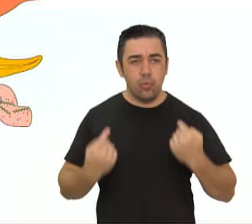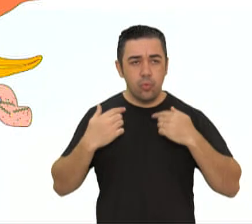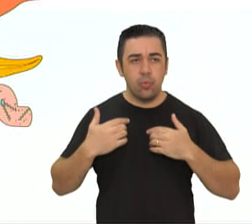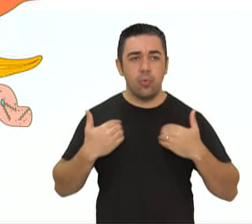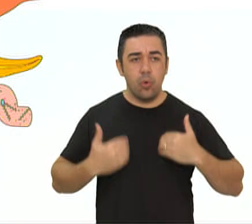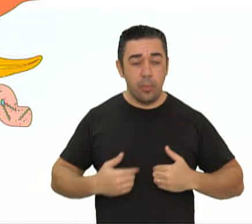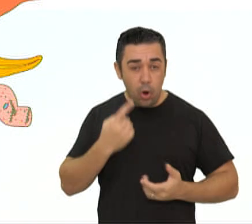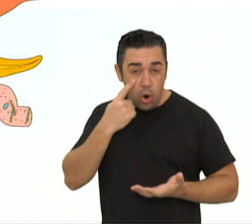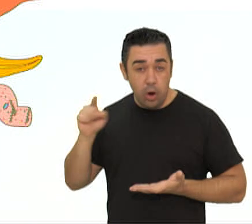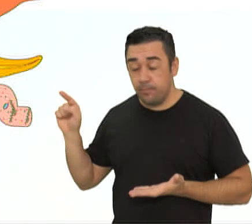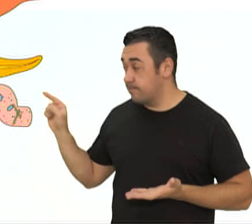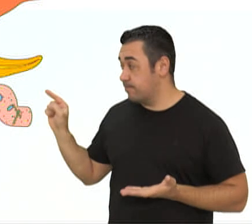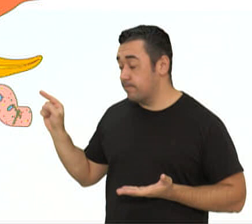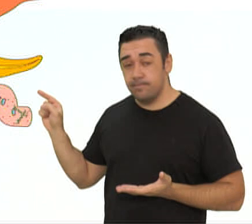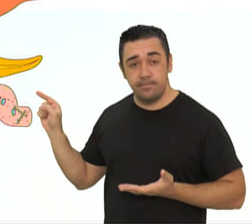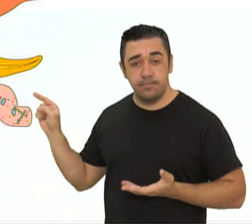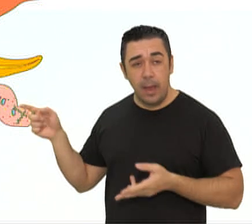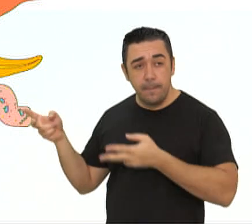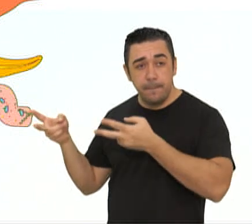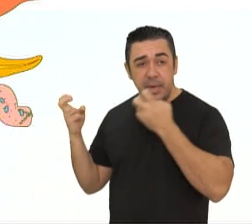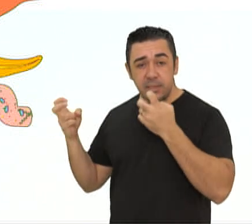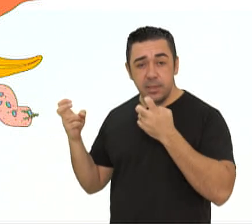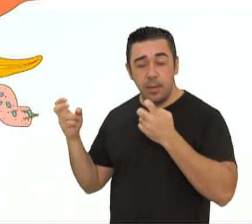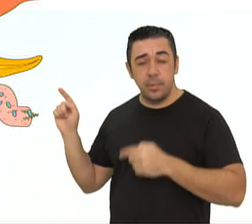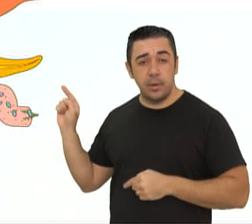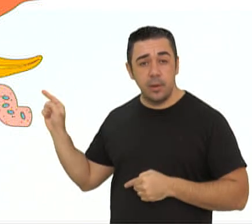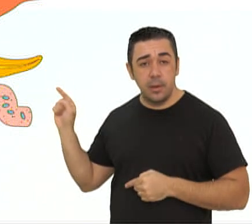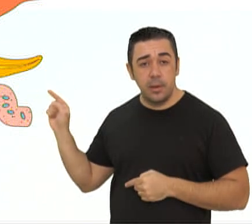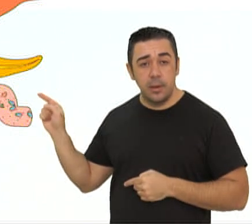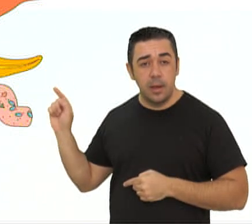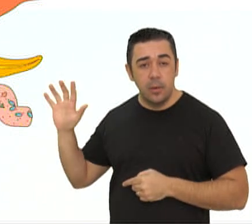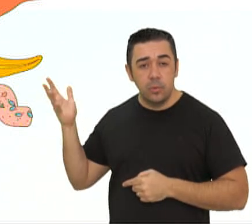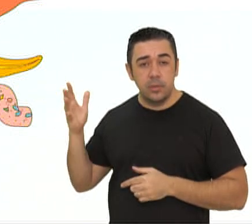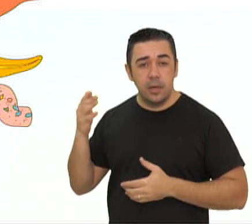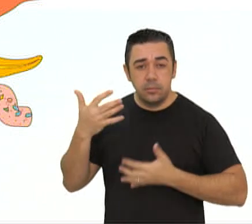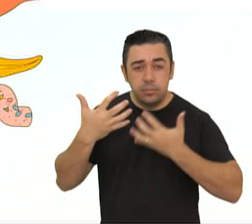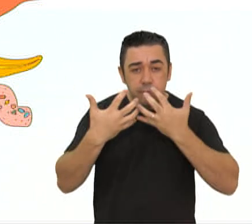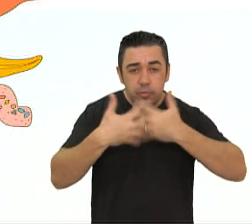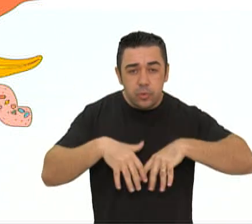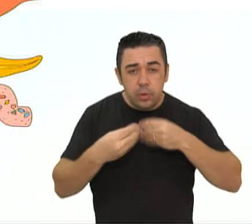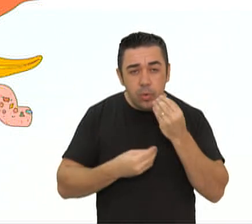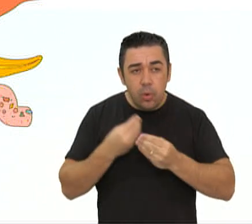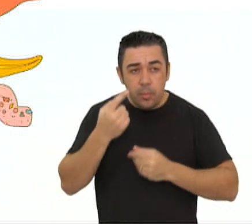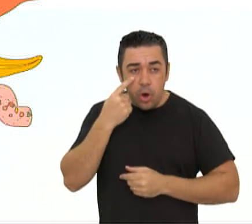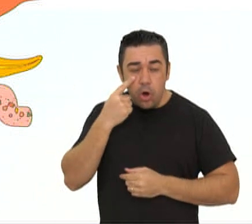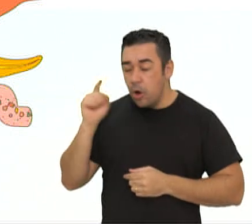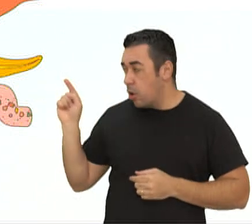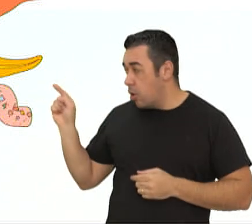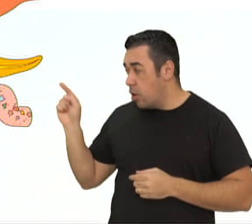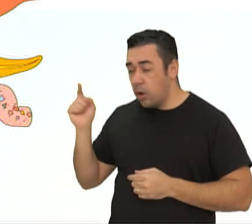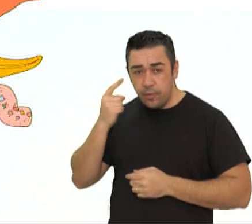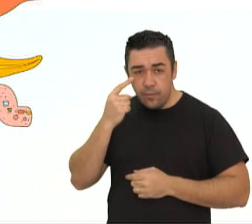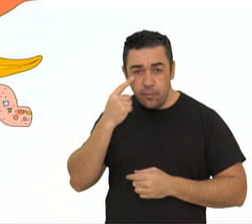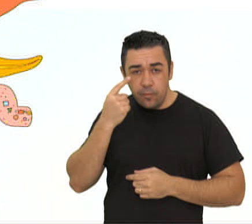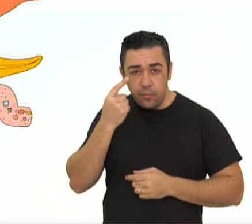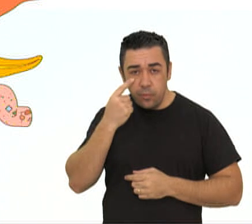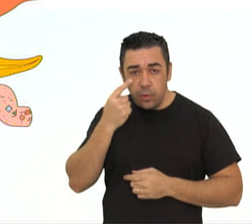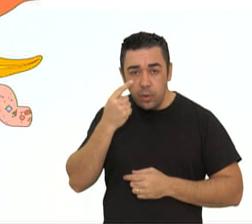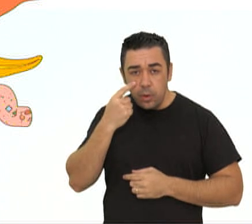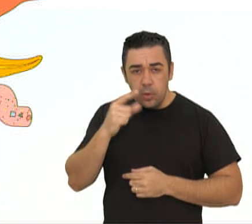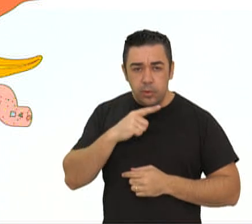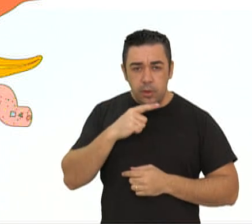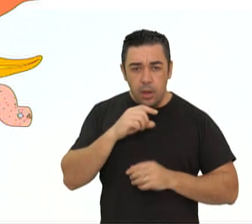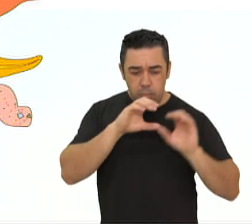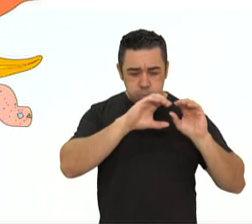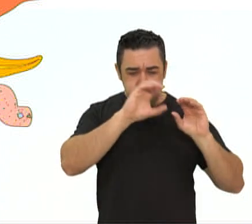GIF aqui, é justamente para a gente ver um pouquinho, né, como é que é esse processo. Olha só, aqui todos esses